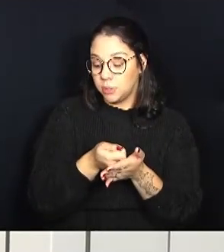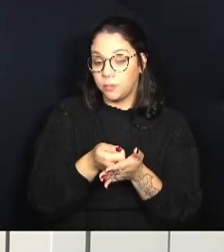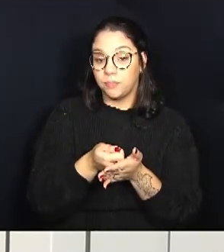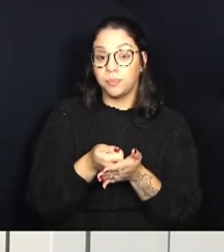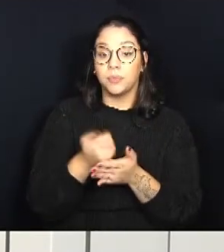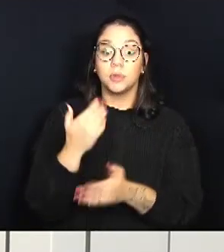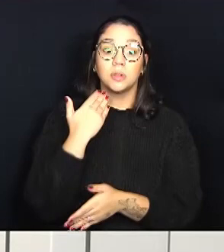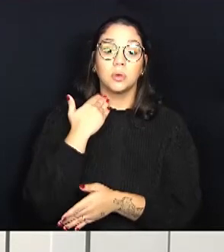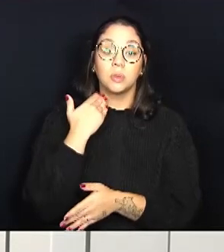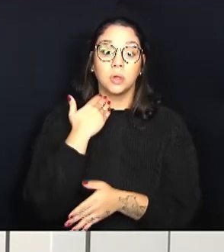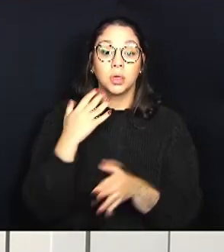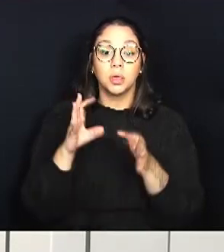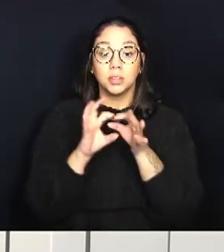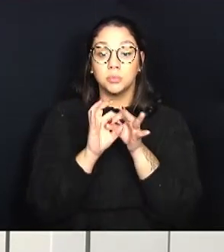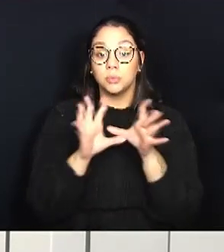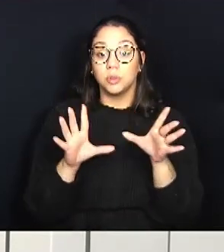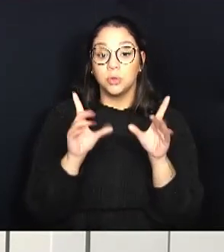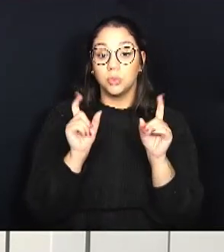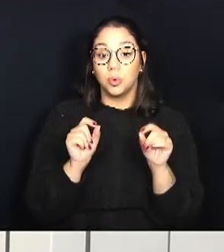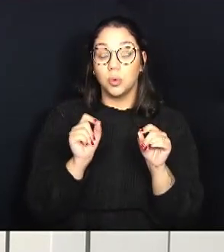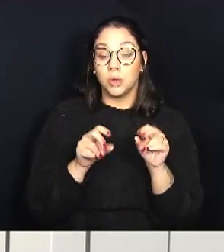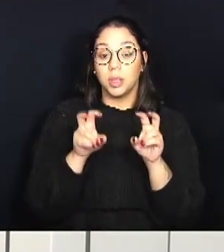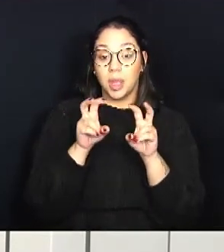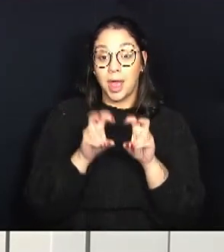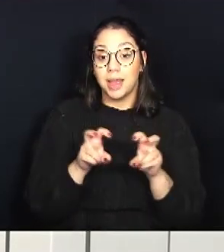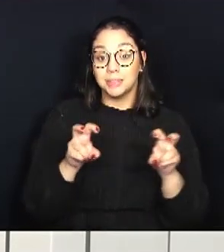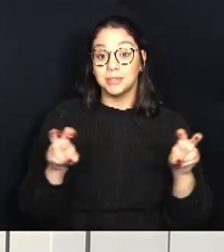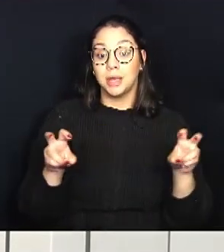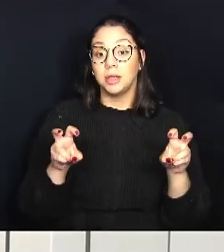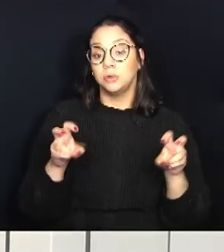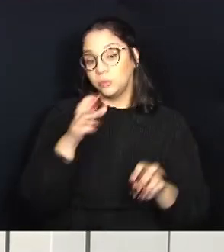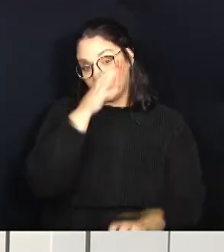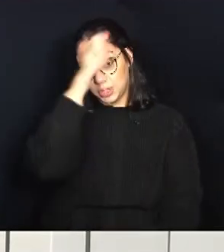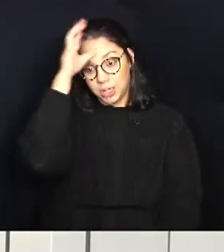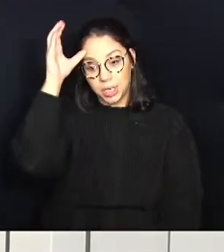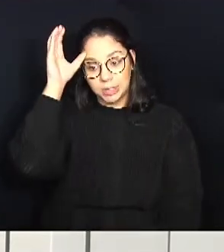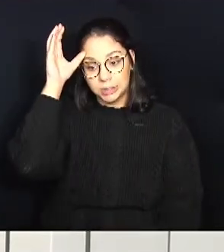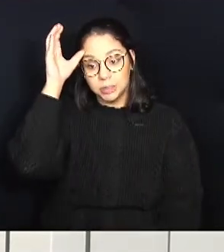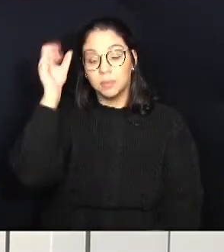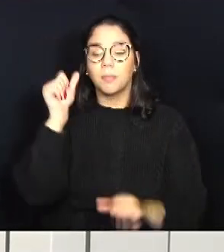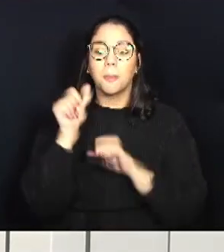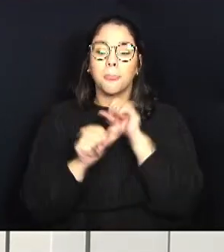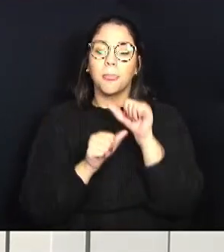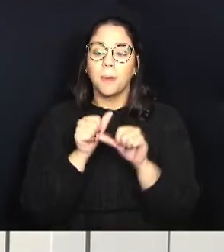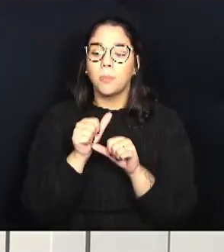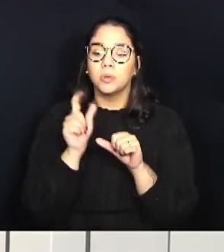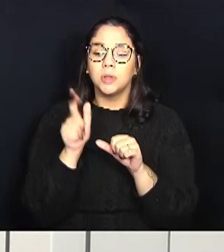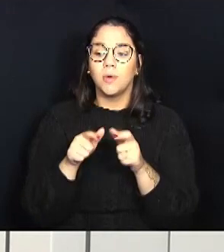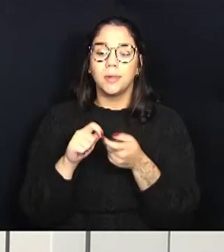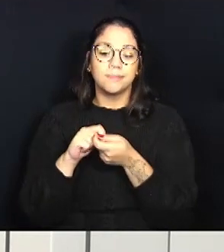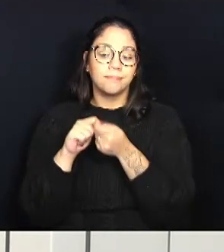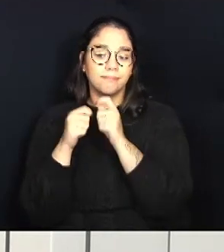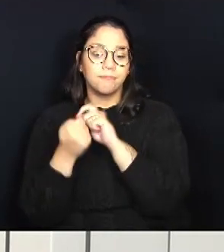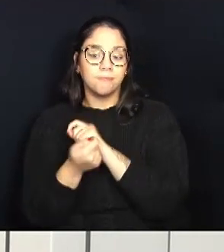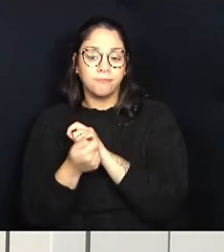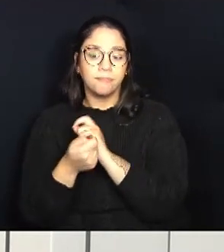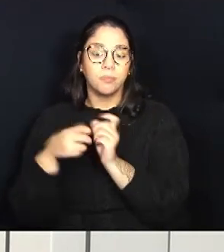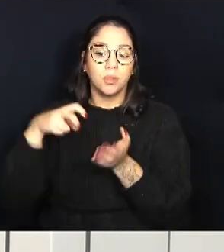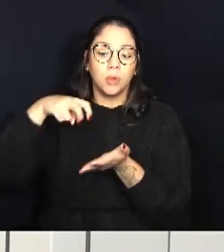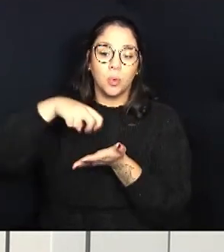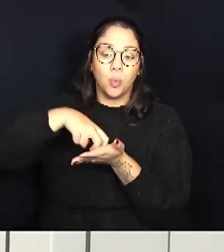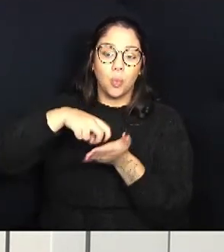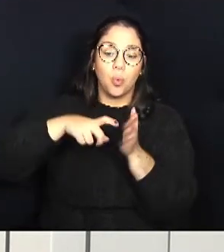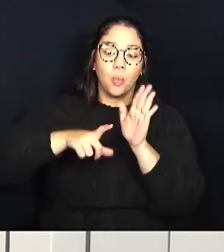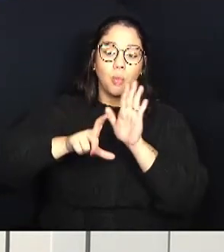bancárias disponibilizarem assentos para os clientes. A alteração adequa a punição da lei